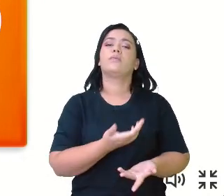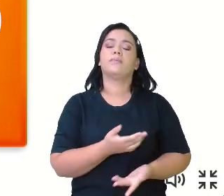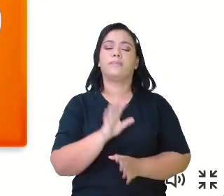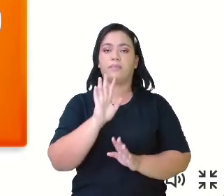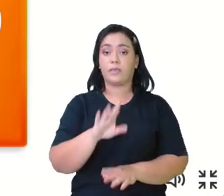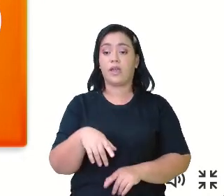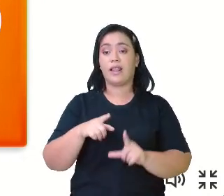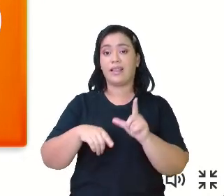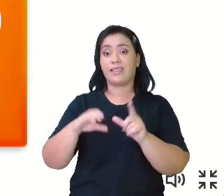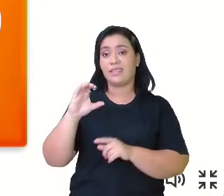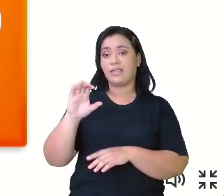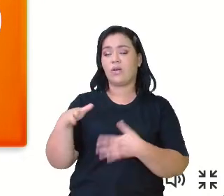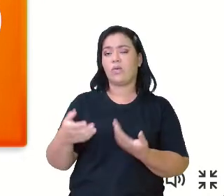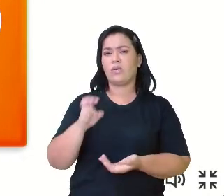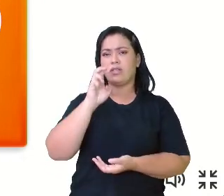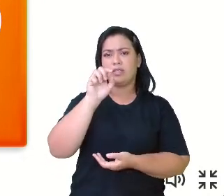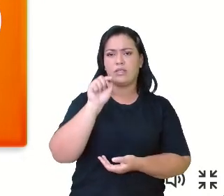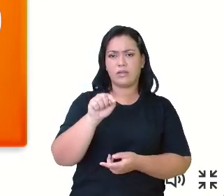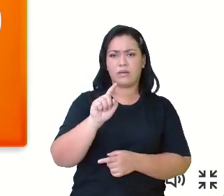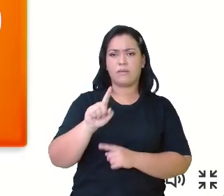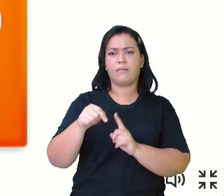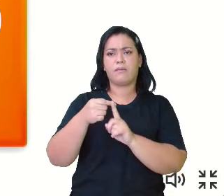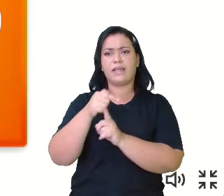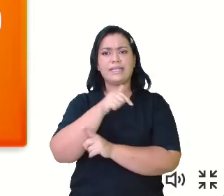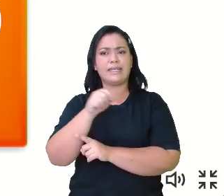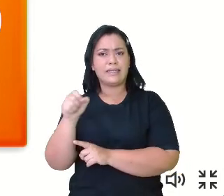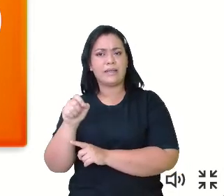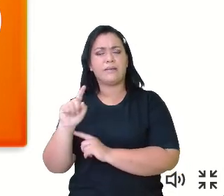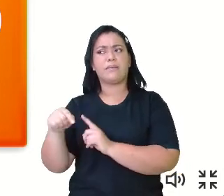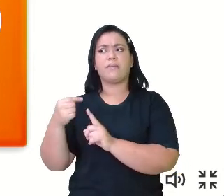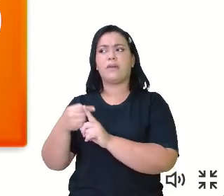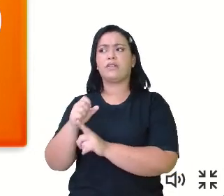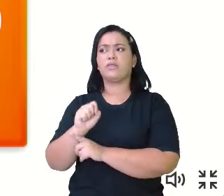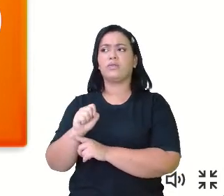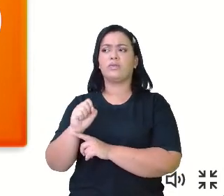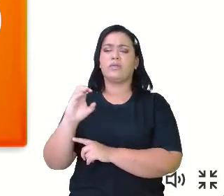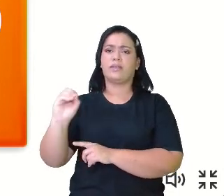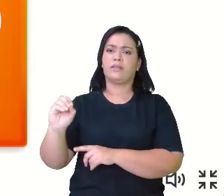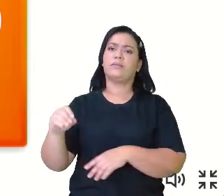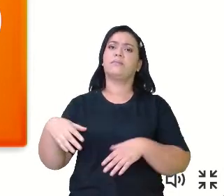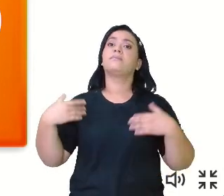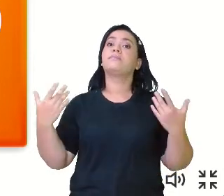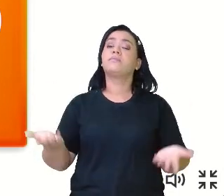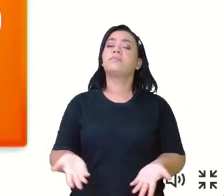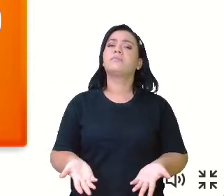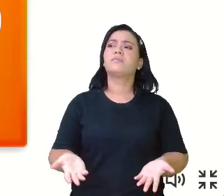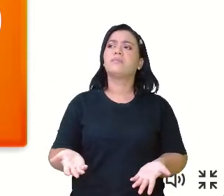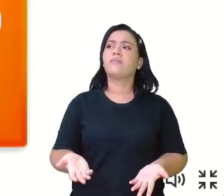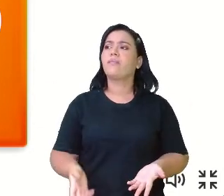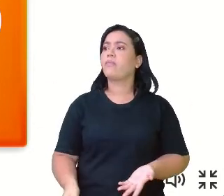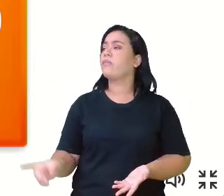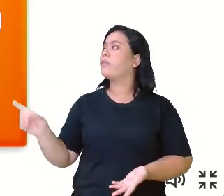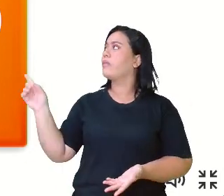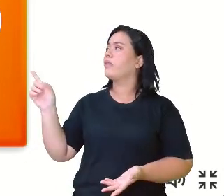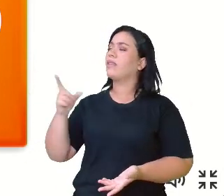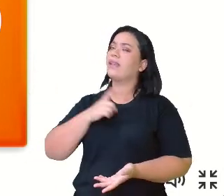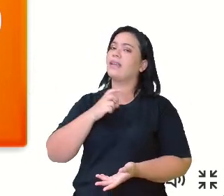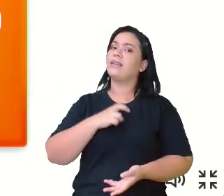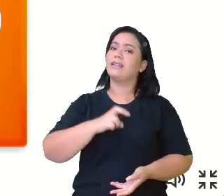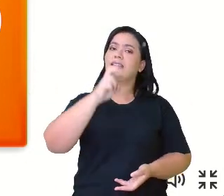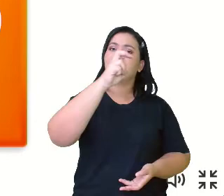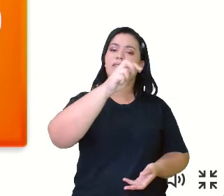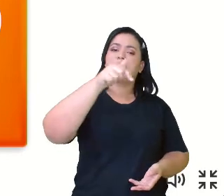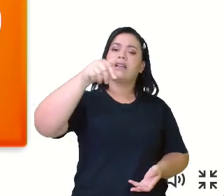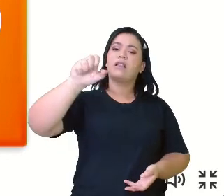é 5.000 mais 700 mais 8? É a decomposição desse número formado por 5, 7